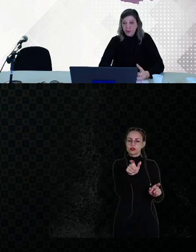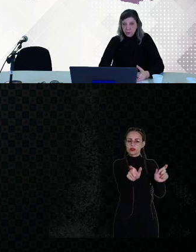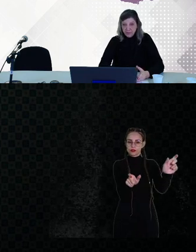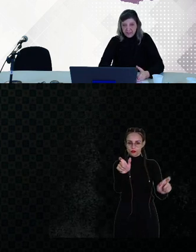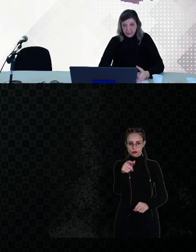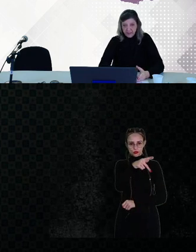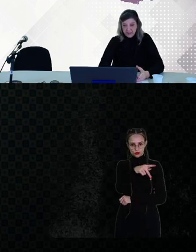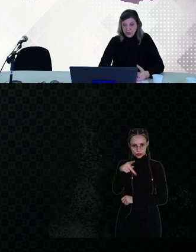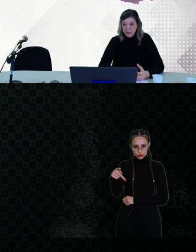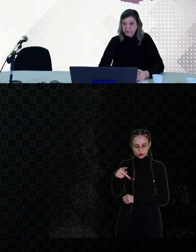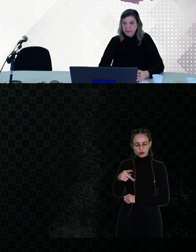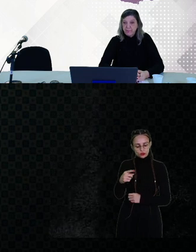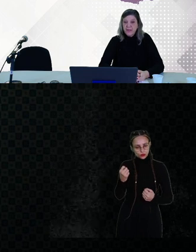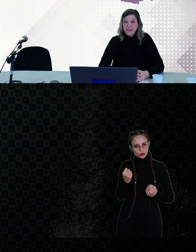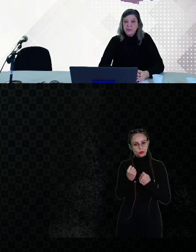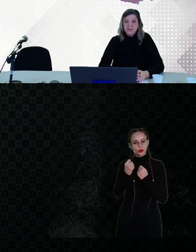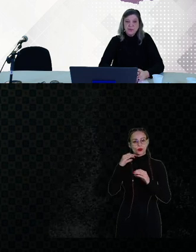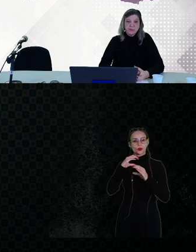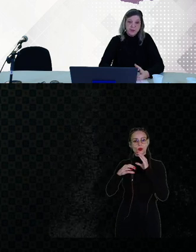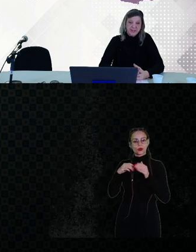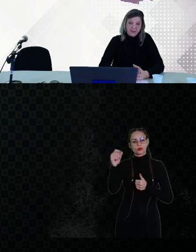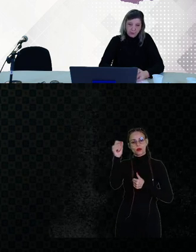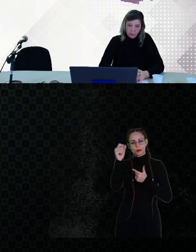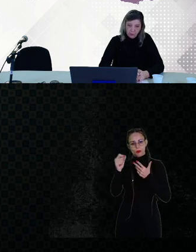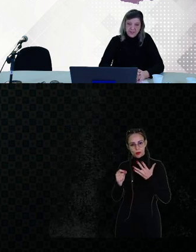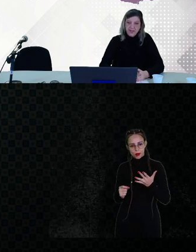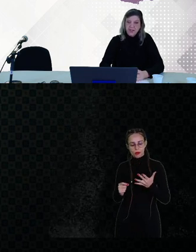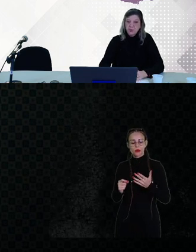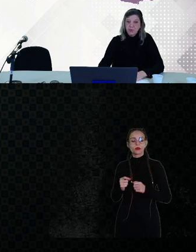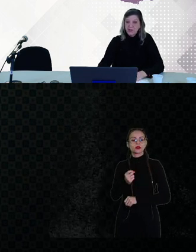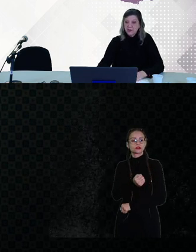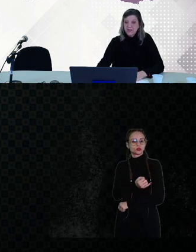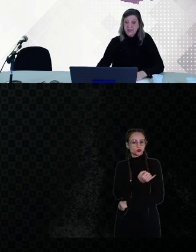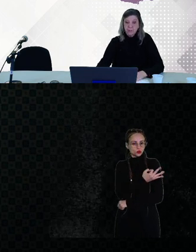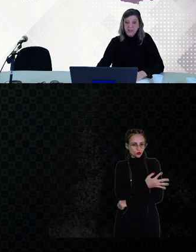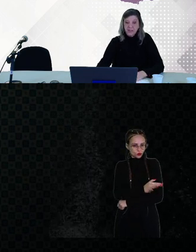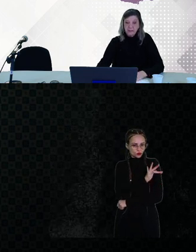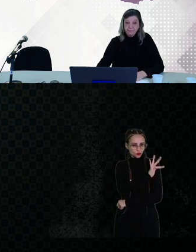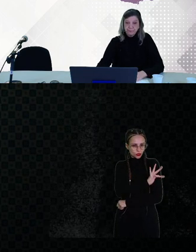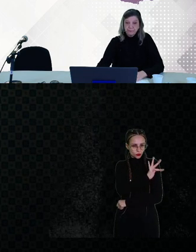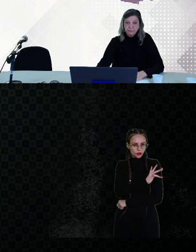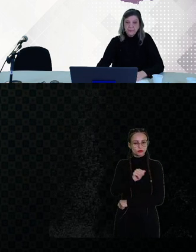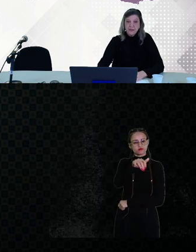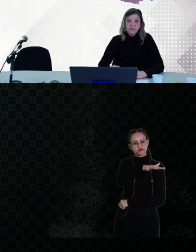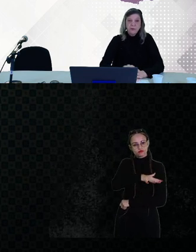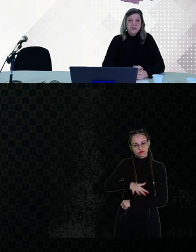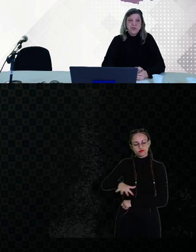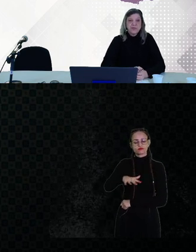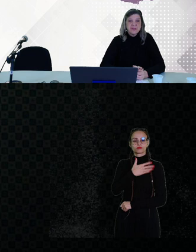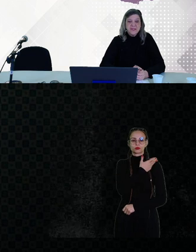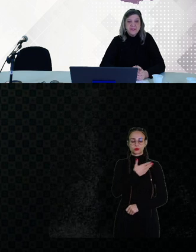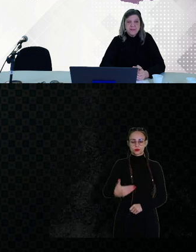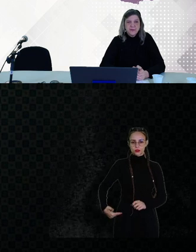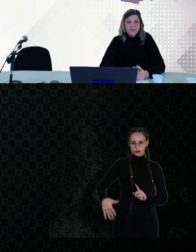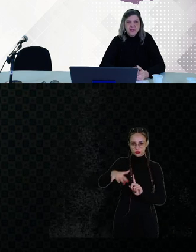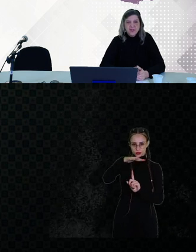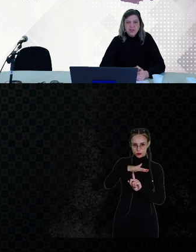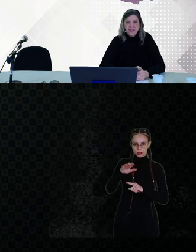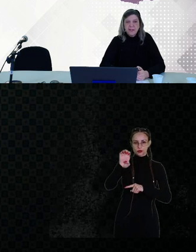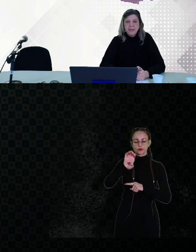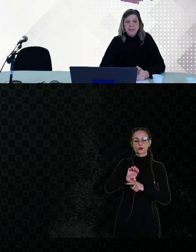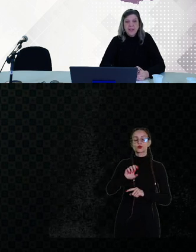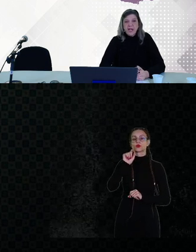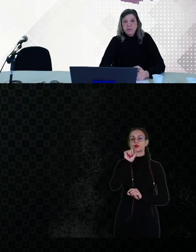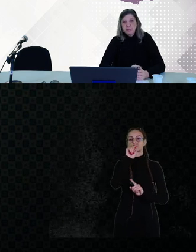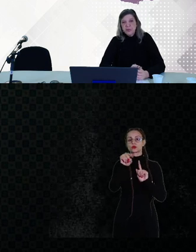de apoio à comunicação alternativa do Ensino Fundamental 2 da Rede Pública do Estado do Paraná. Então, objetivos específicos que a gente